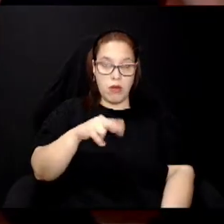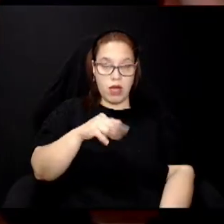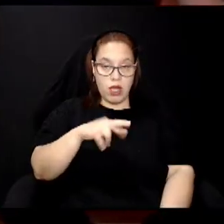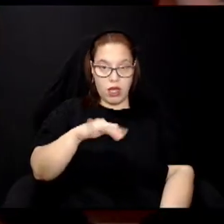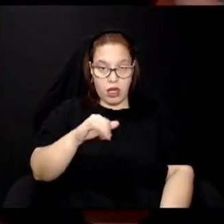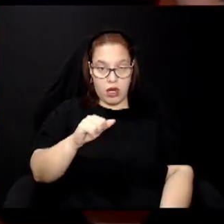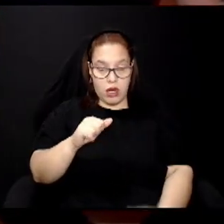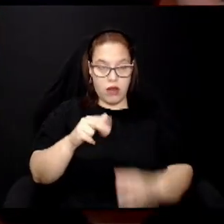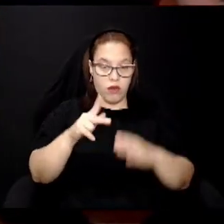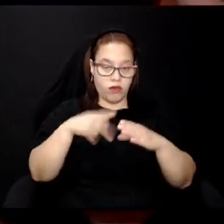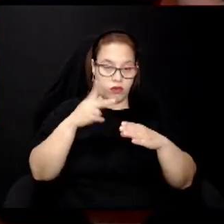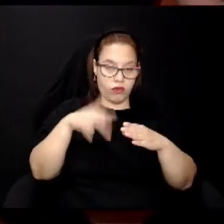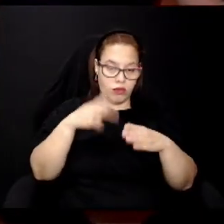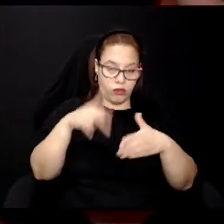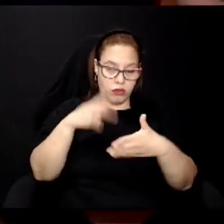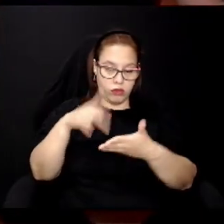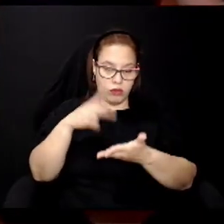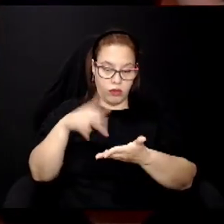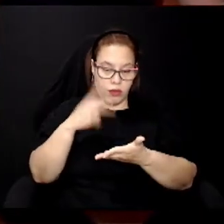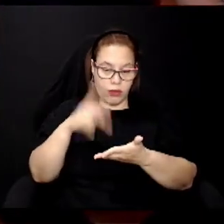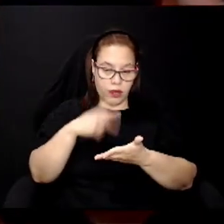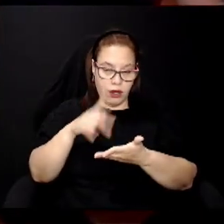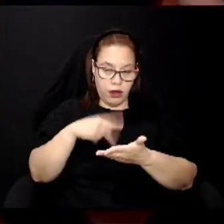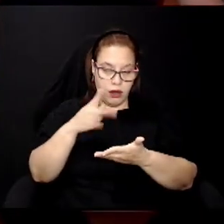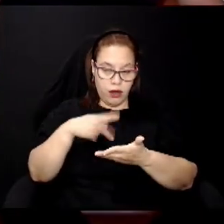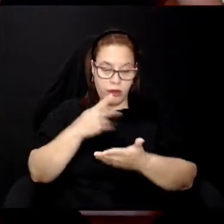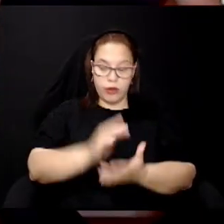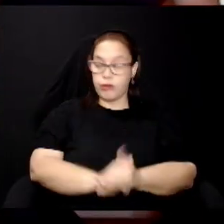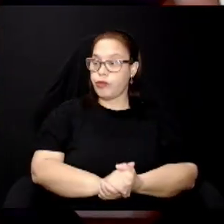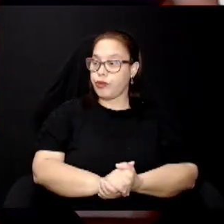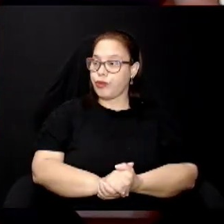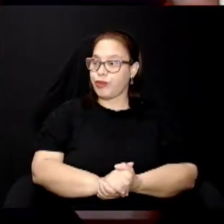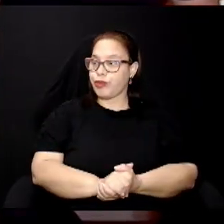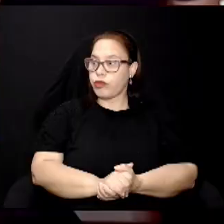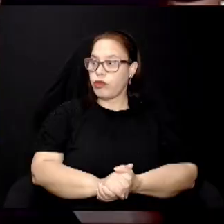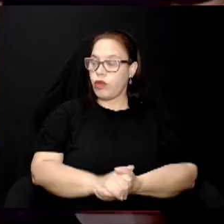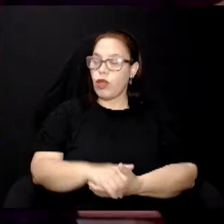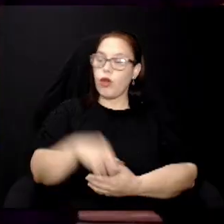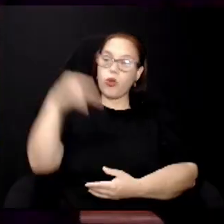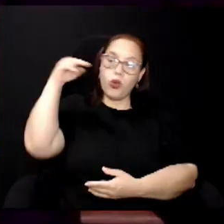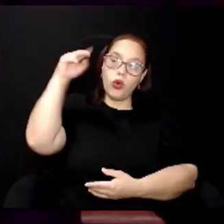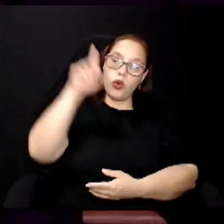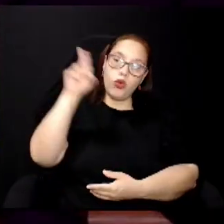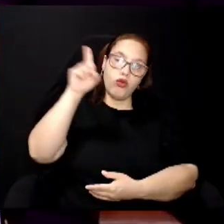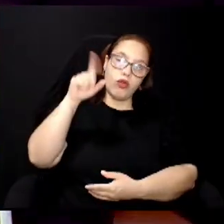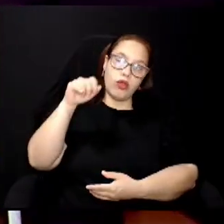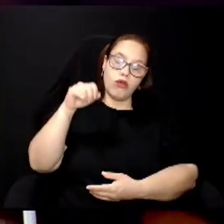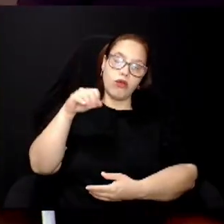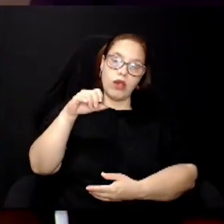jovem que veio do Nordeste, lá de Alagoas,